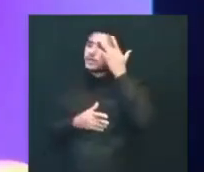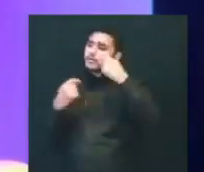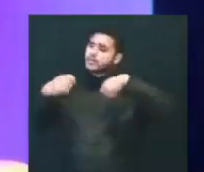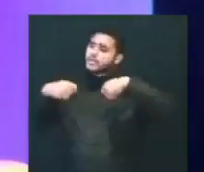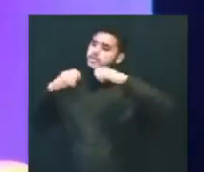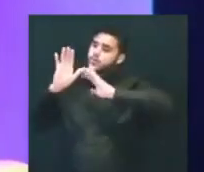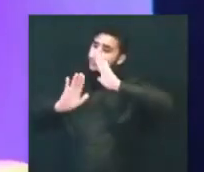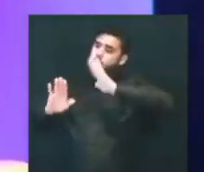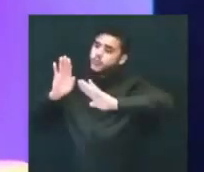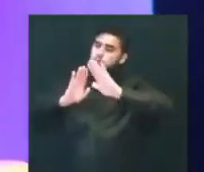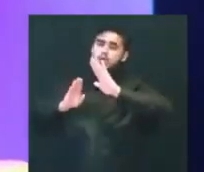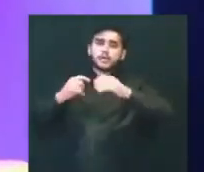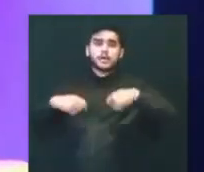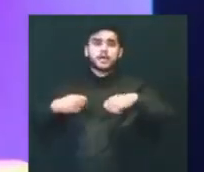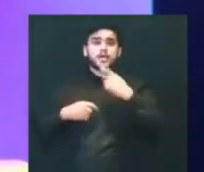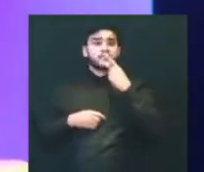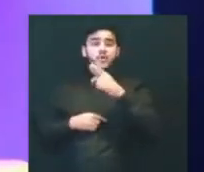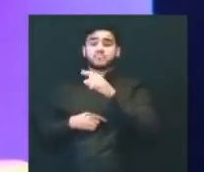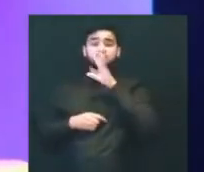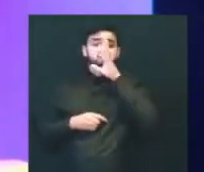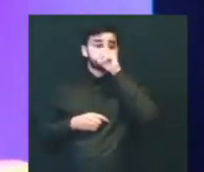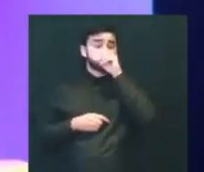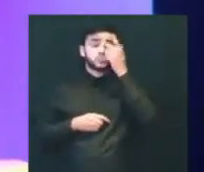deveria saber, e muitas vezes não.